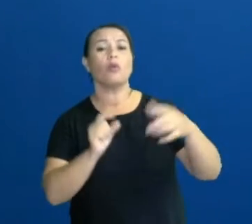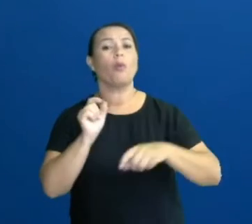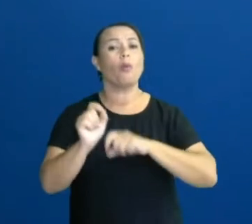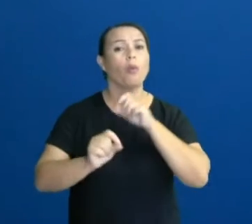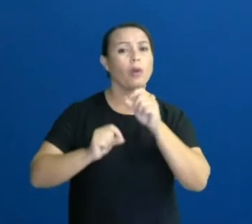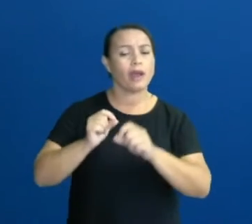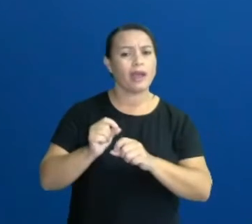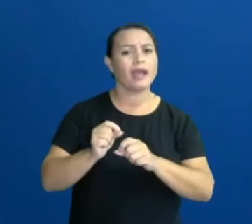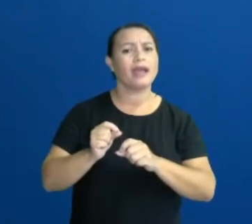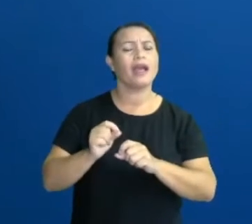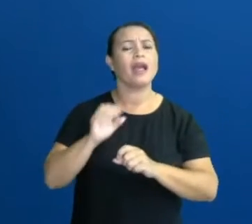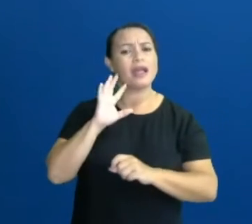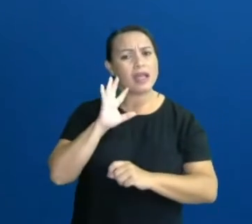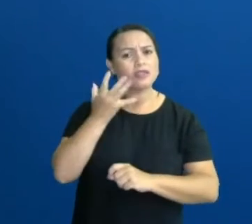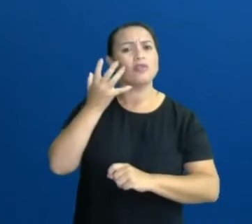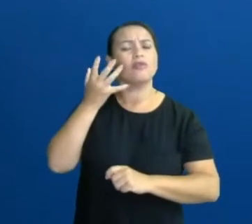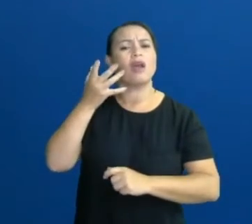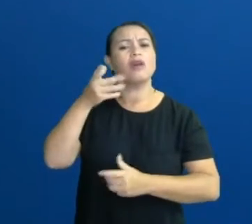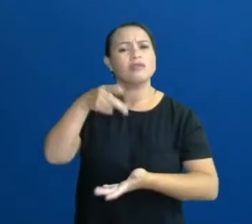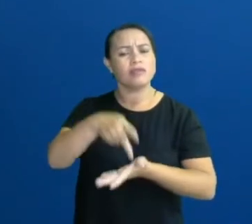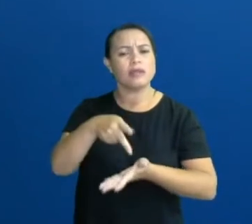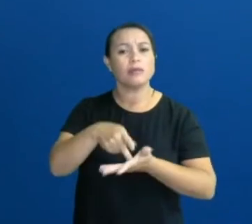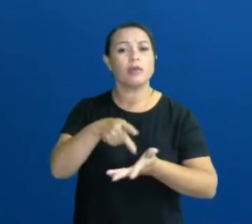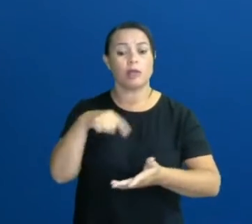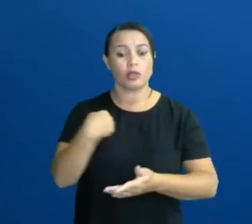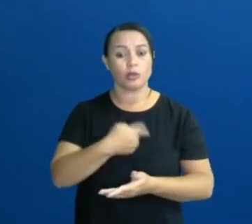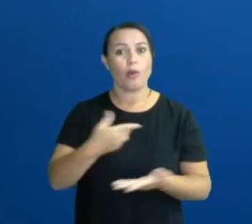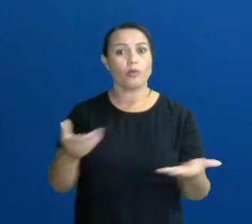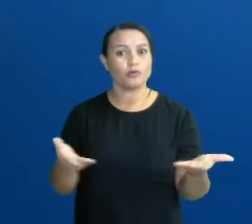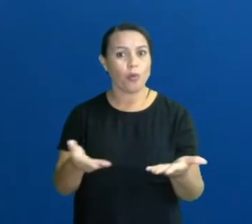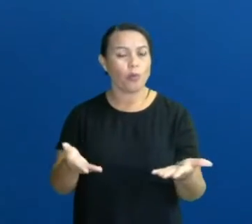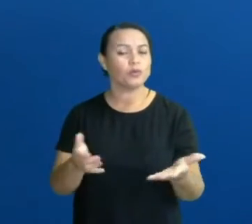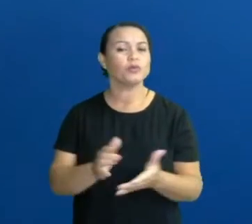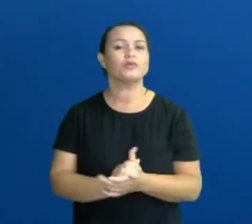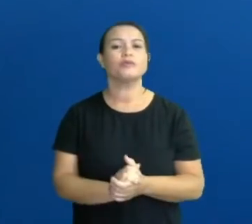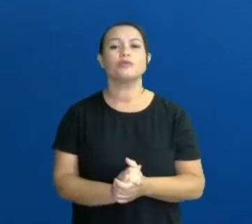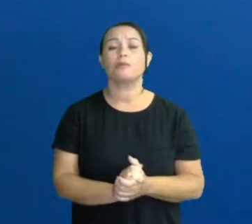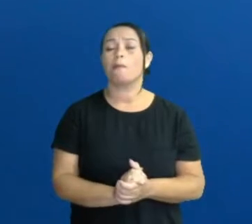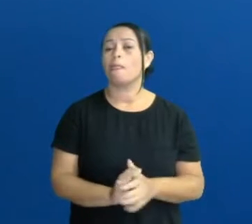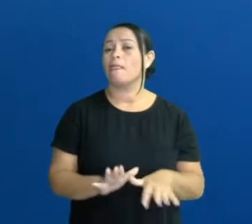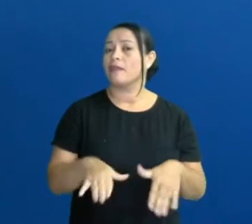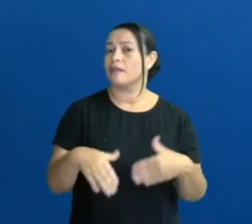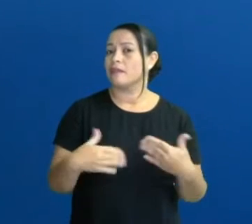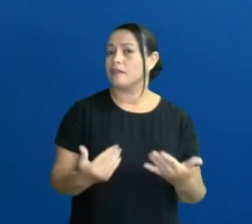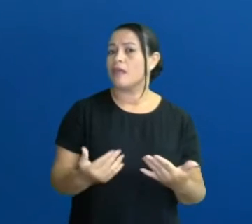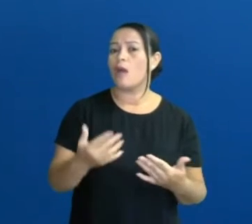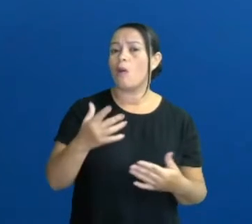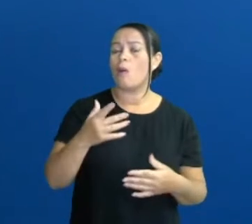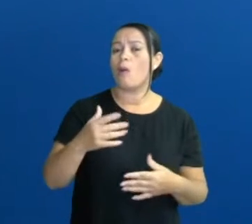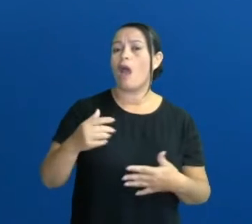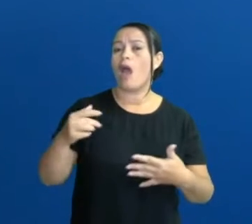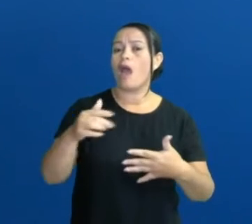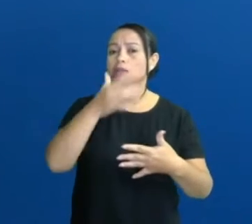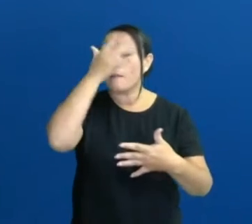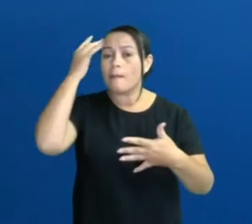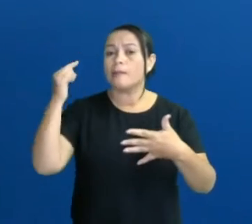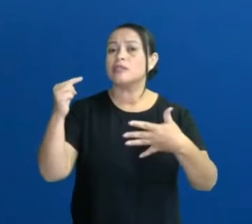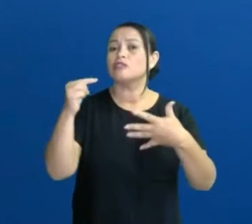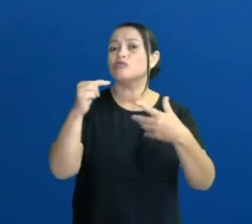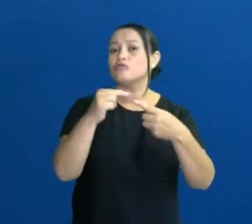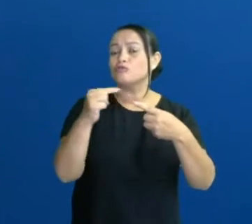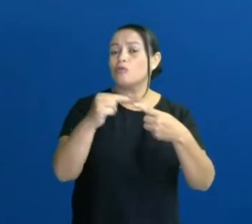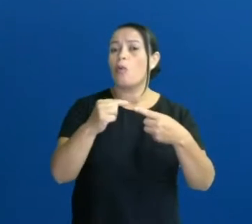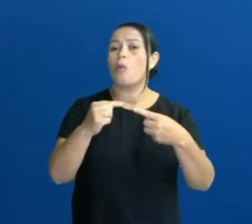decisivamente para que nós sejamos hoje o que somos. Então, os povos nativos, os